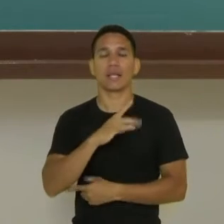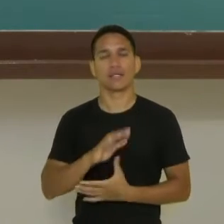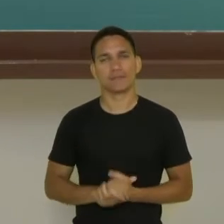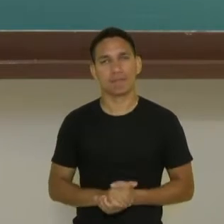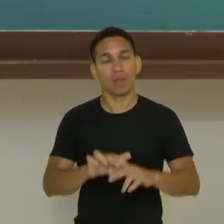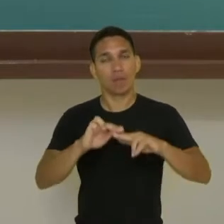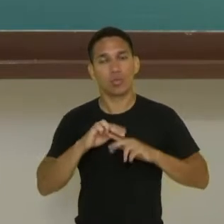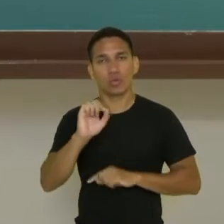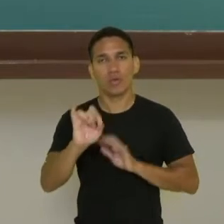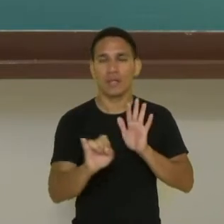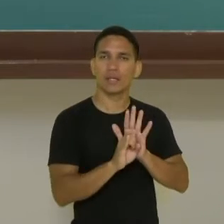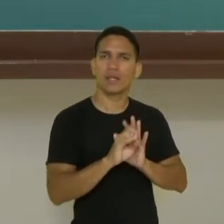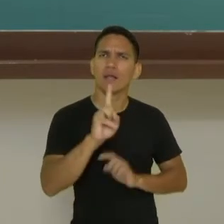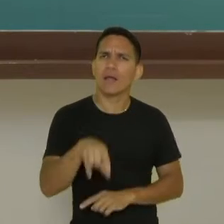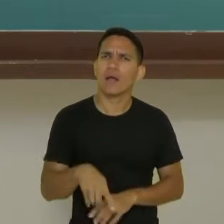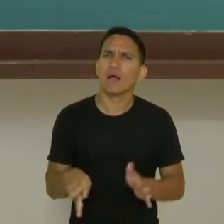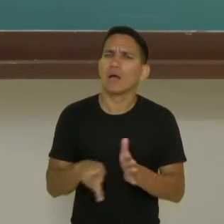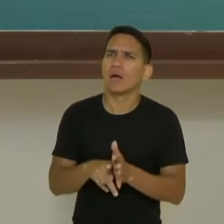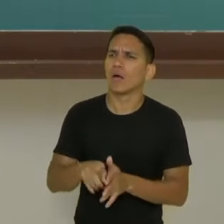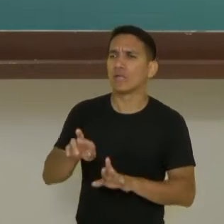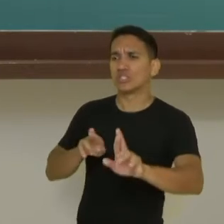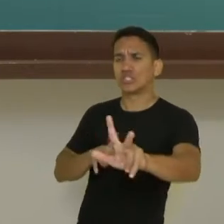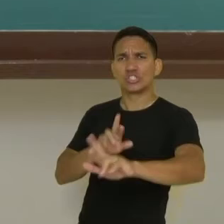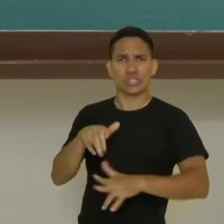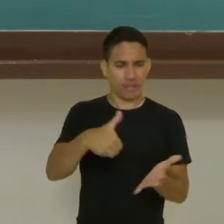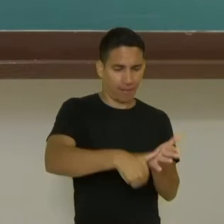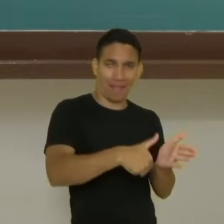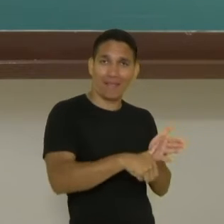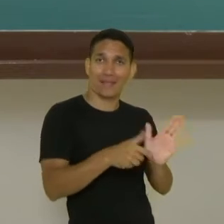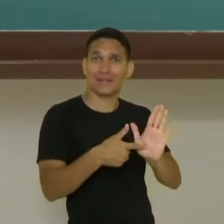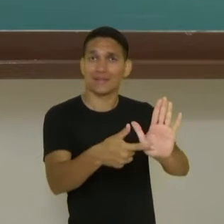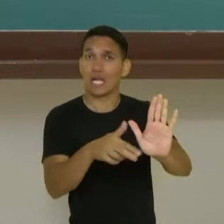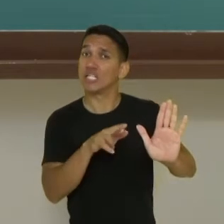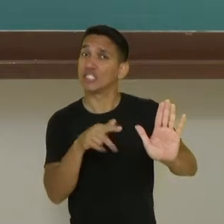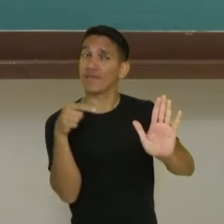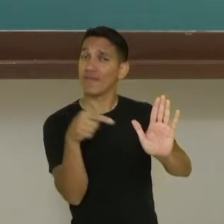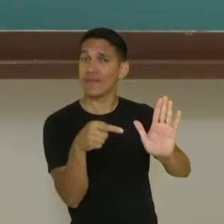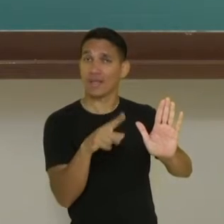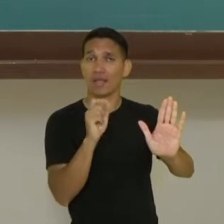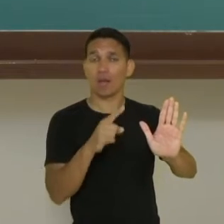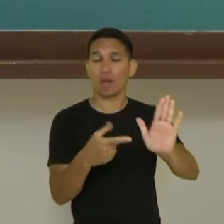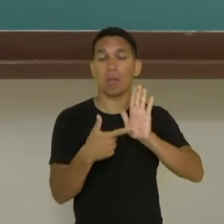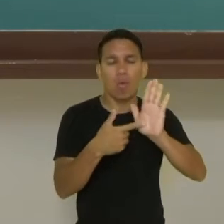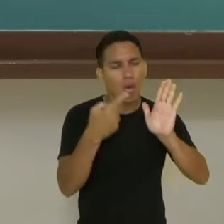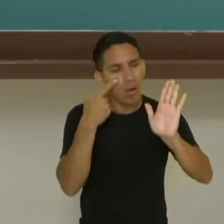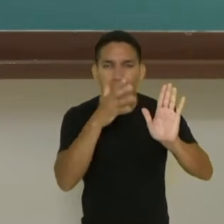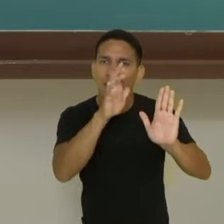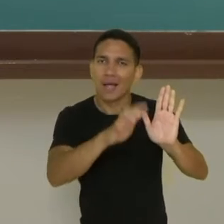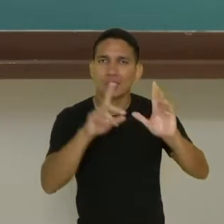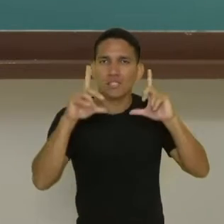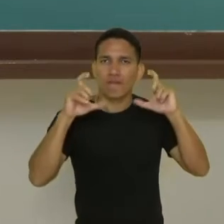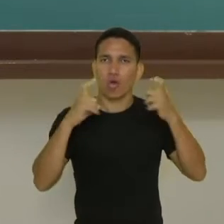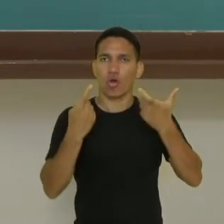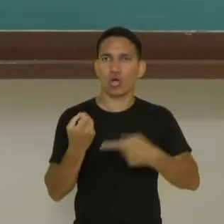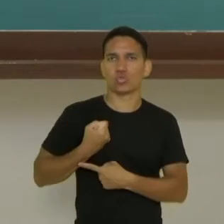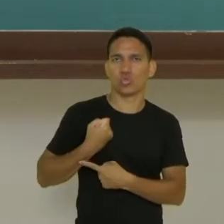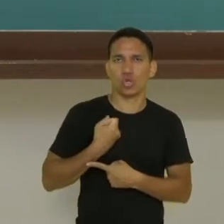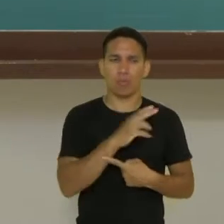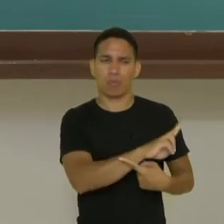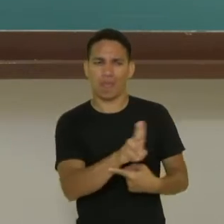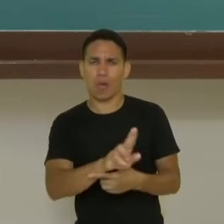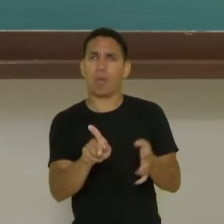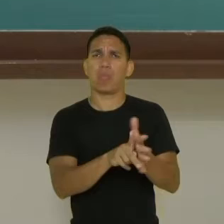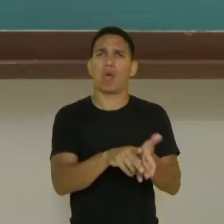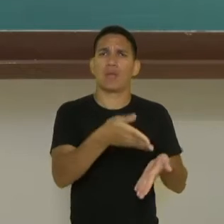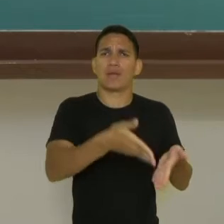é você, diferente do seu RG lá, da sua identidade enquanto cidadão, simplesmente você coloca você como brasileiro,